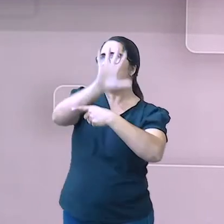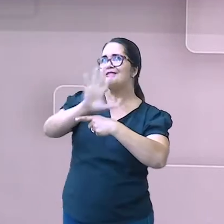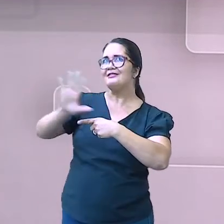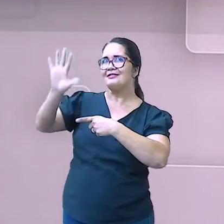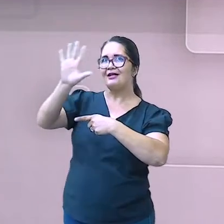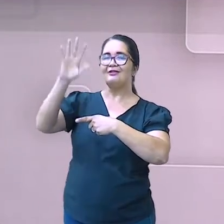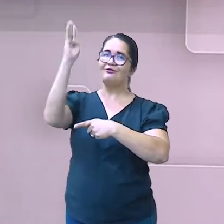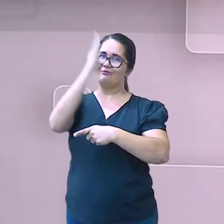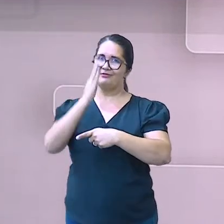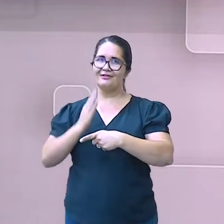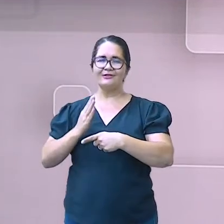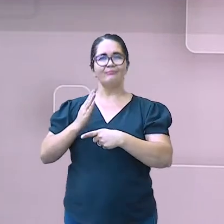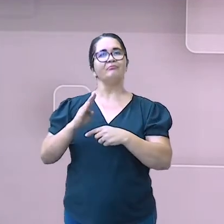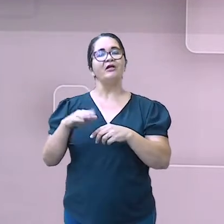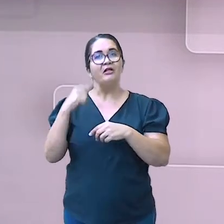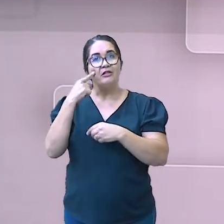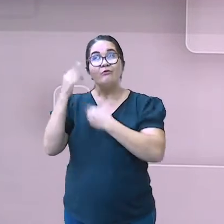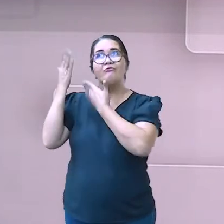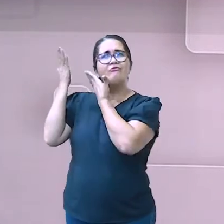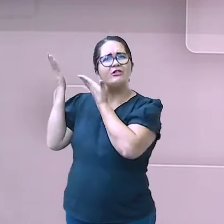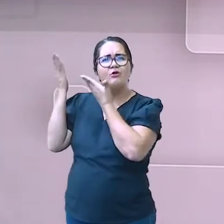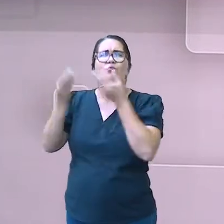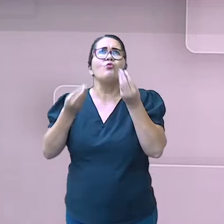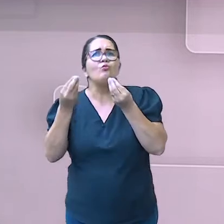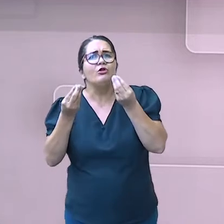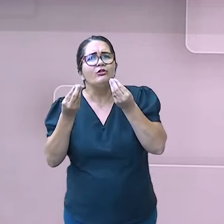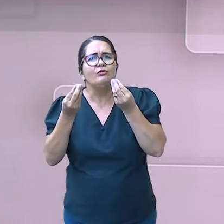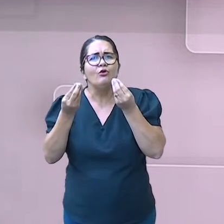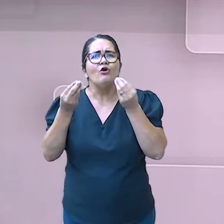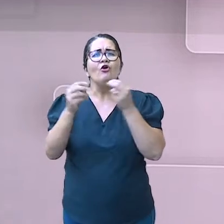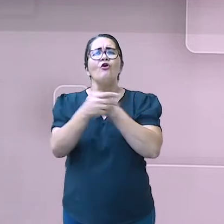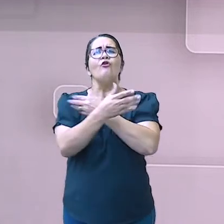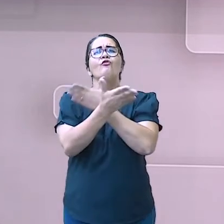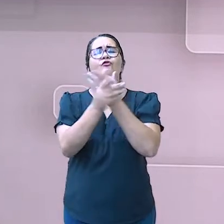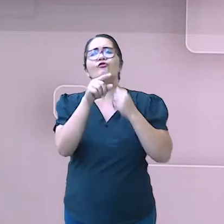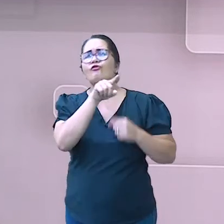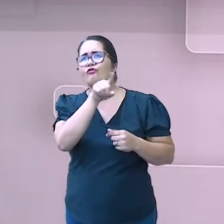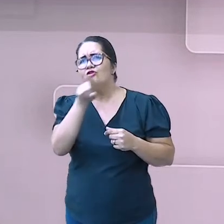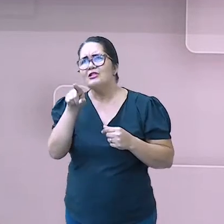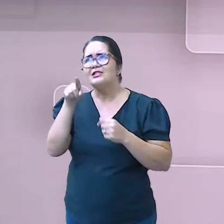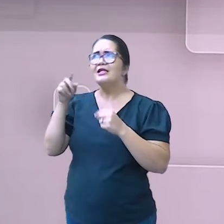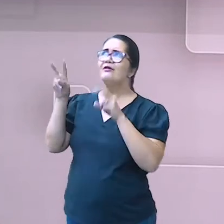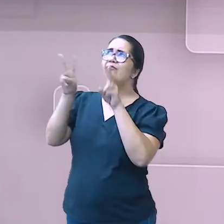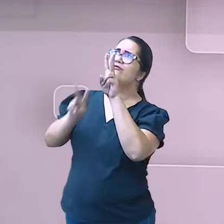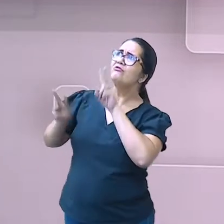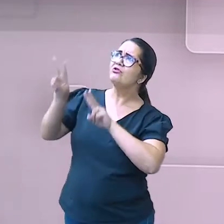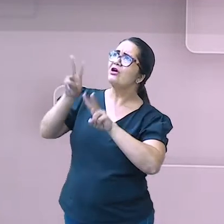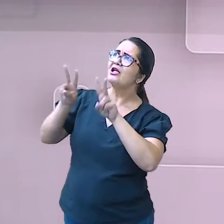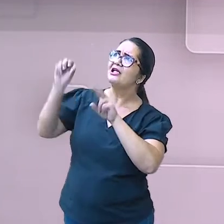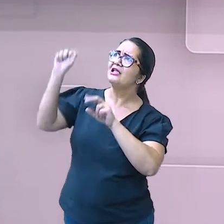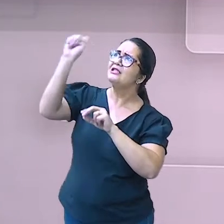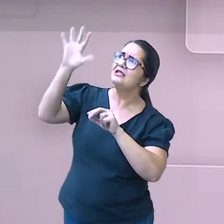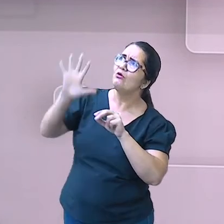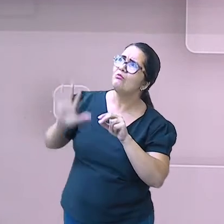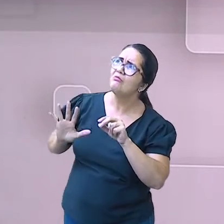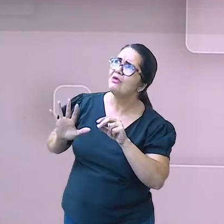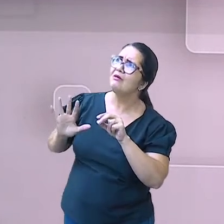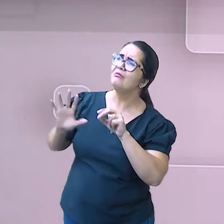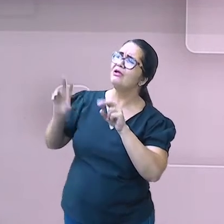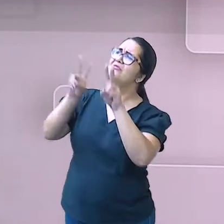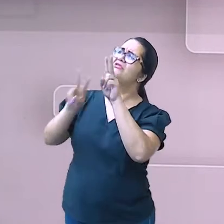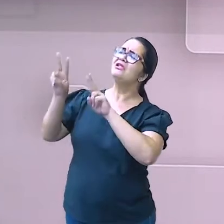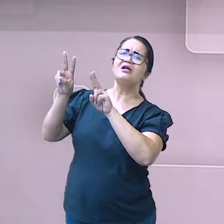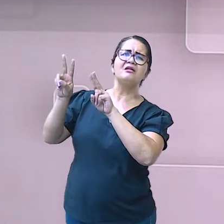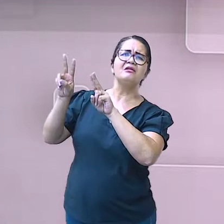Quando você olha um mapa, você entende muito bem do que está ali retratando, sobre o